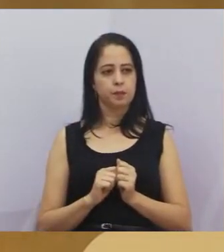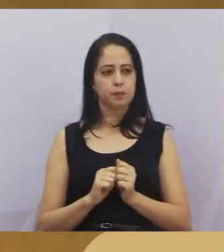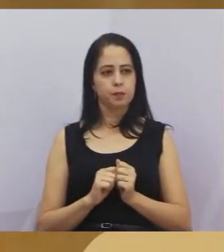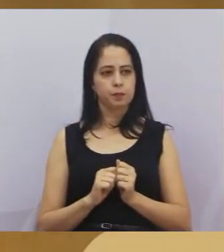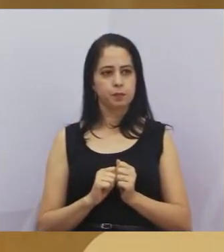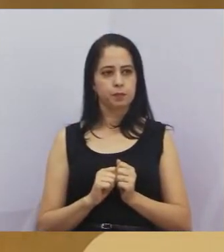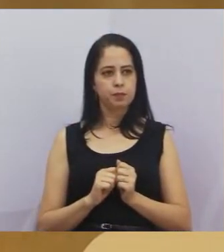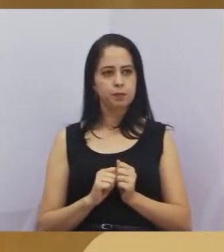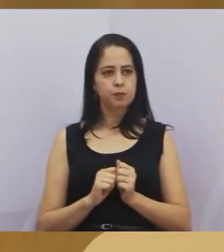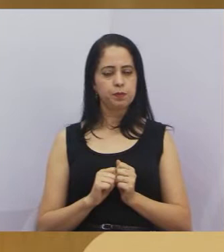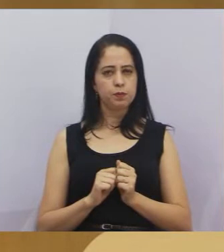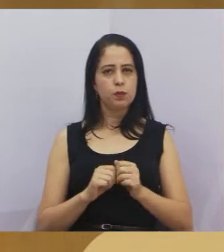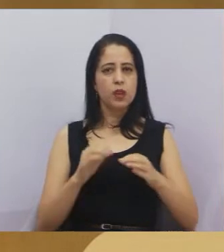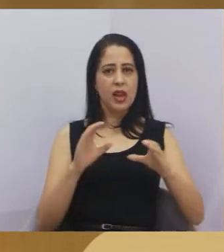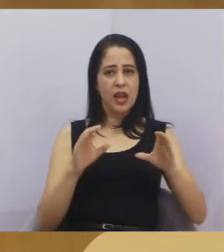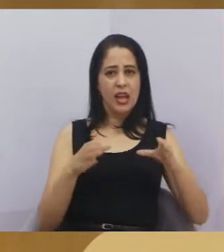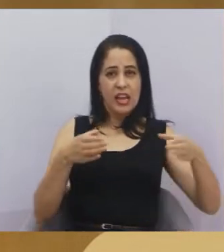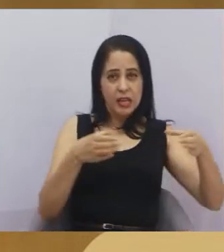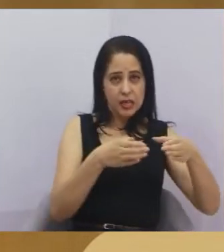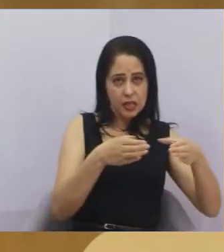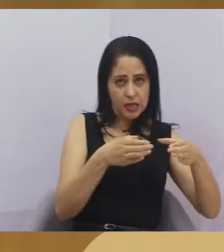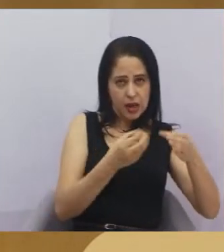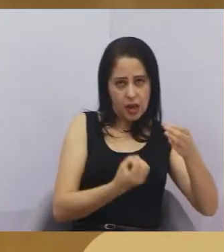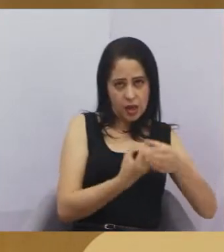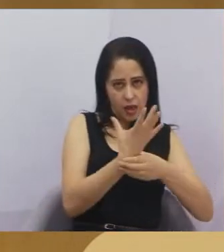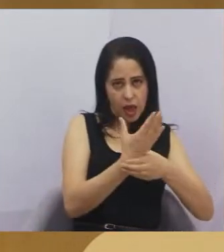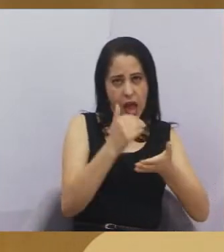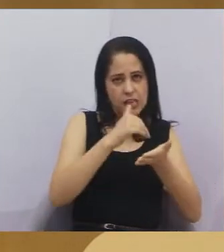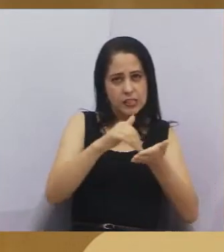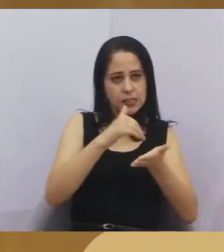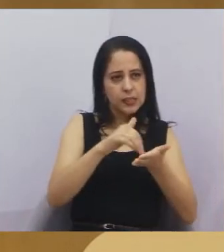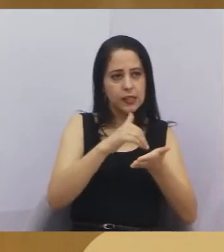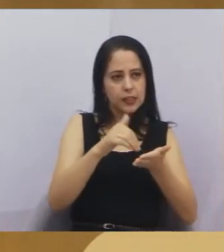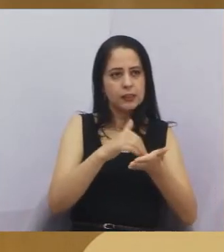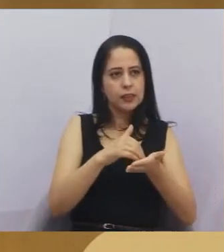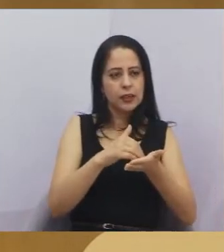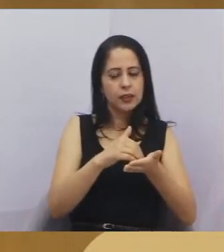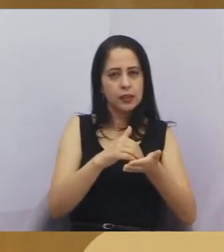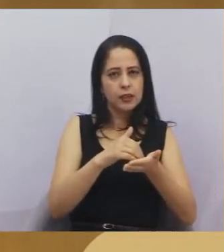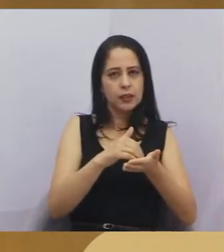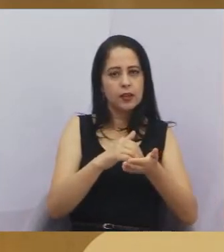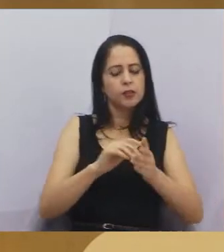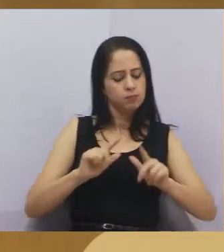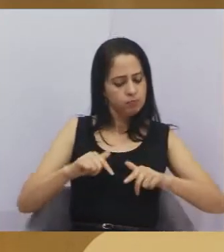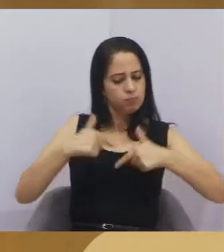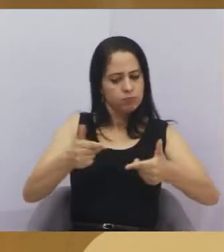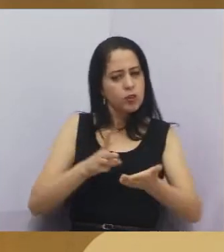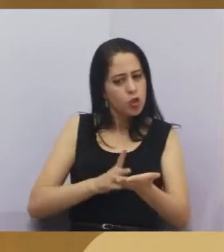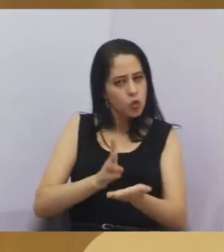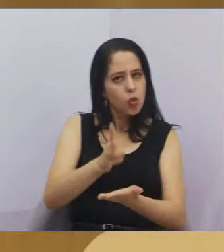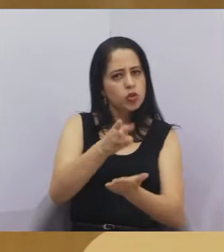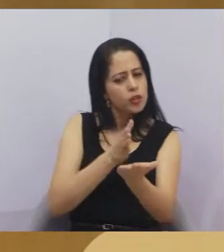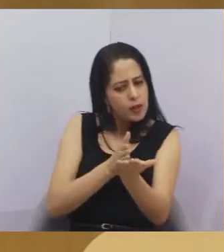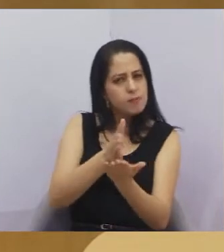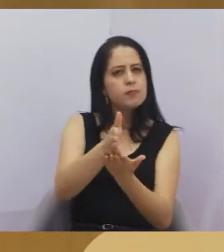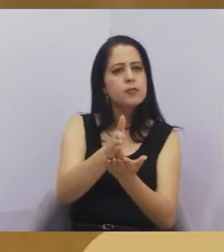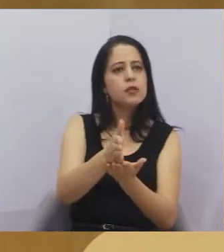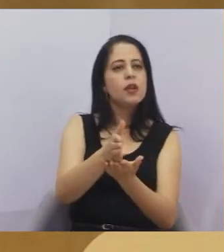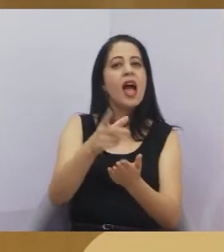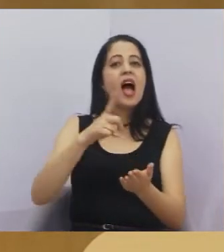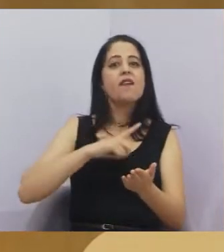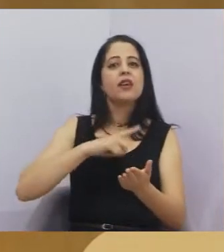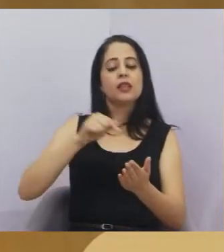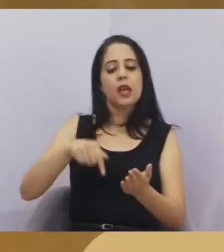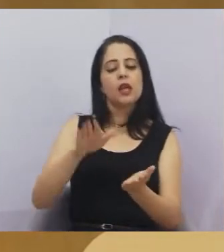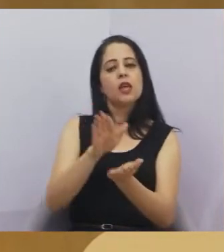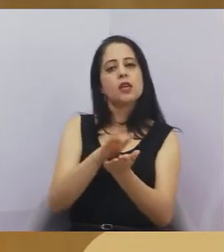fazendo com que esse conselho funcione, que a secretaria funcione, nós vamos poder ter aqui na cidade um